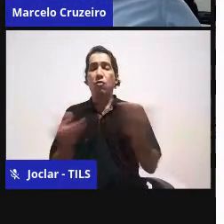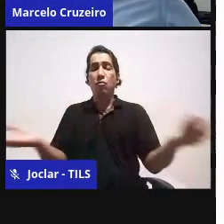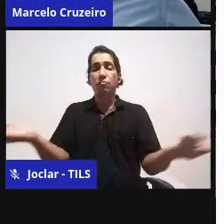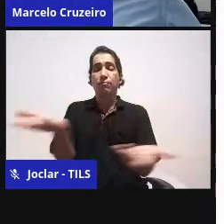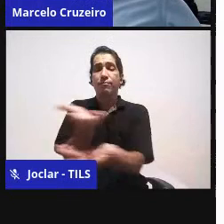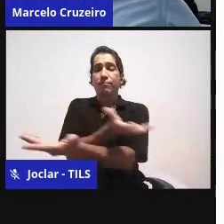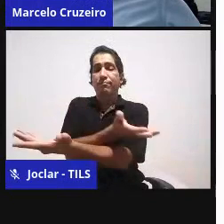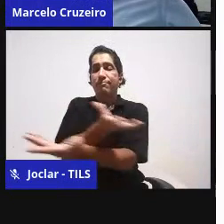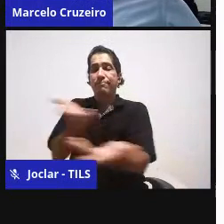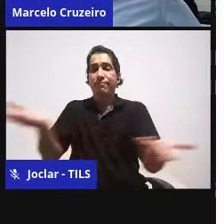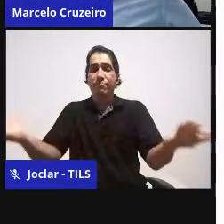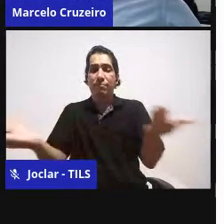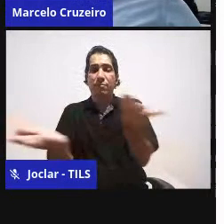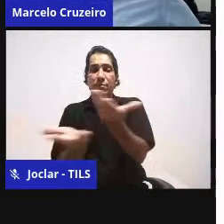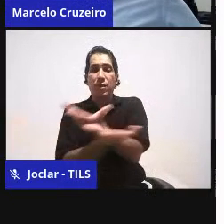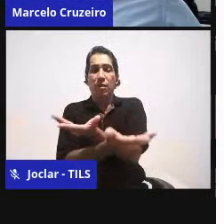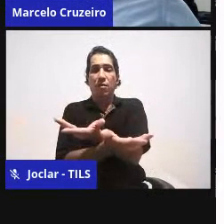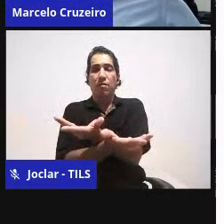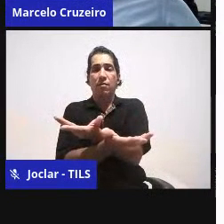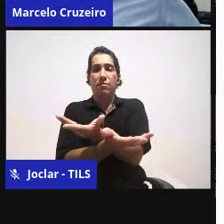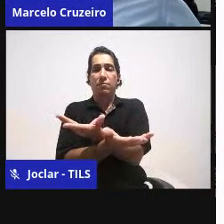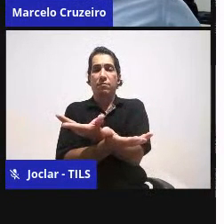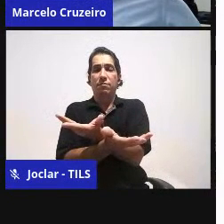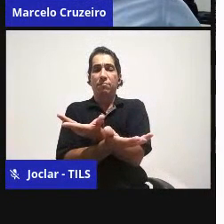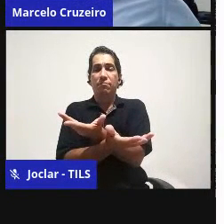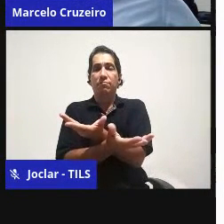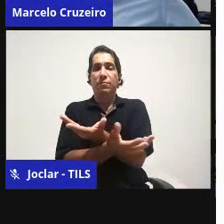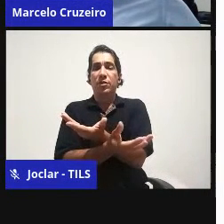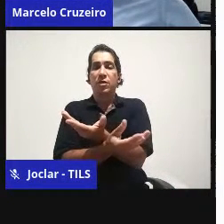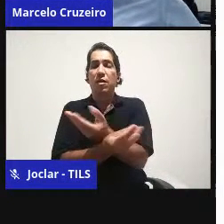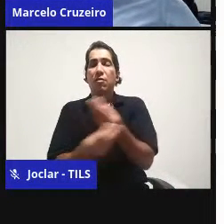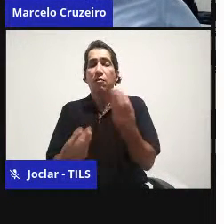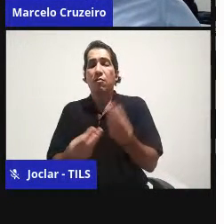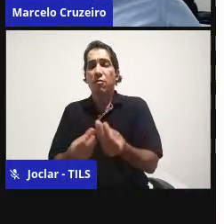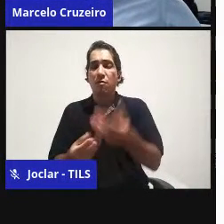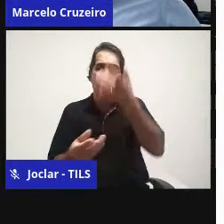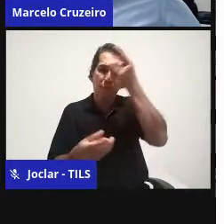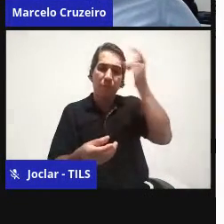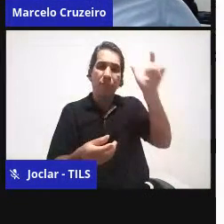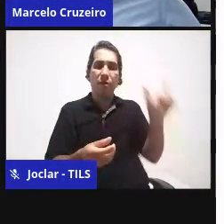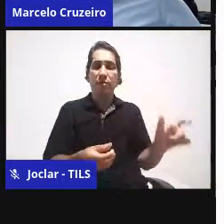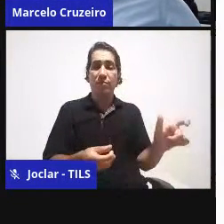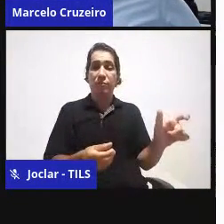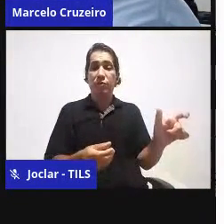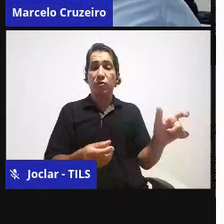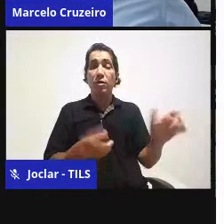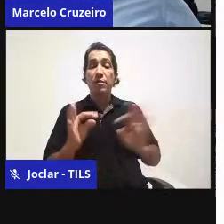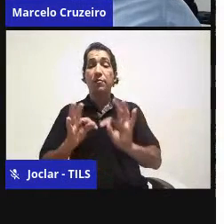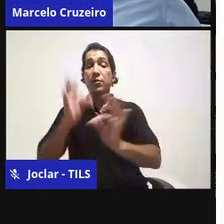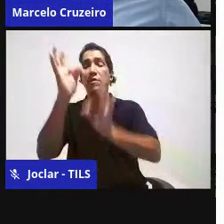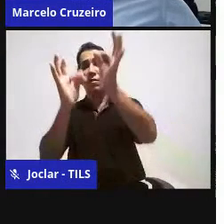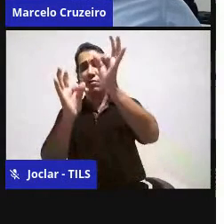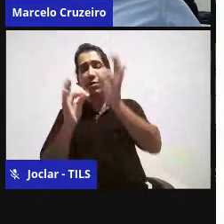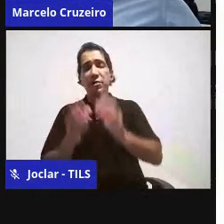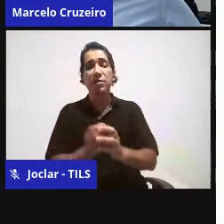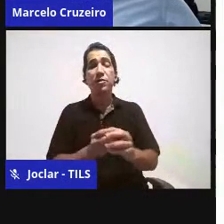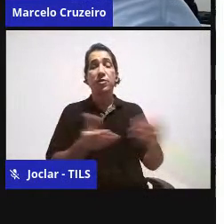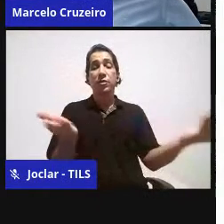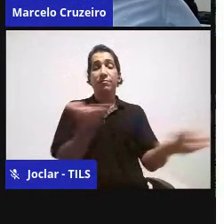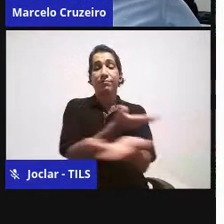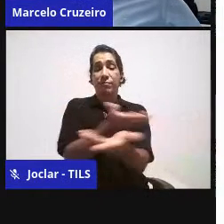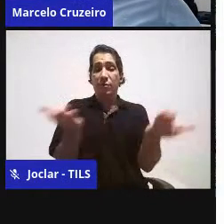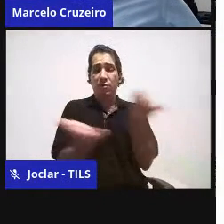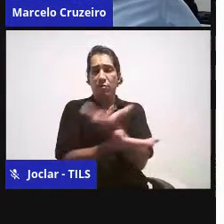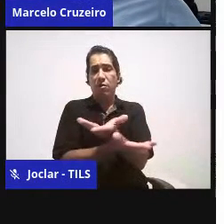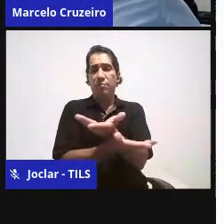organização, uma troca entre o ser humano e a tecnologia cada vez mais evidente, né? Né? Mais forte,